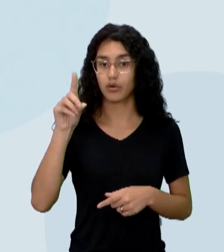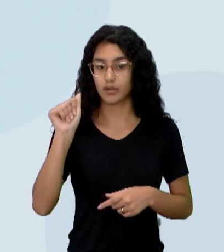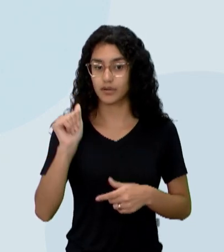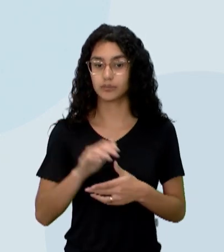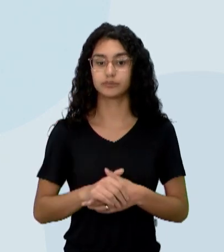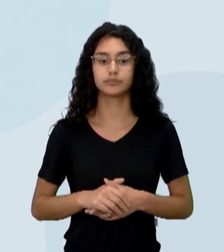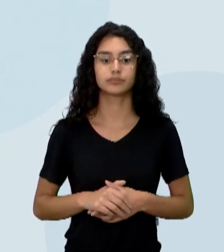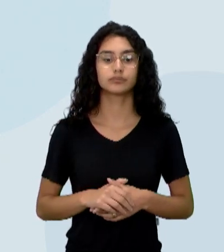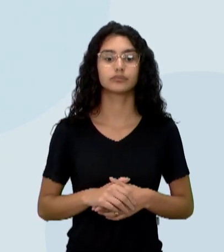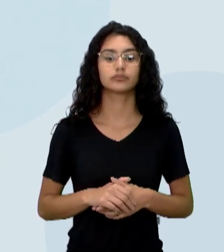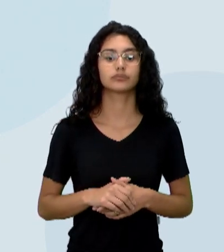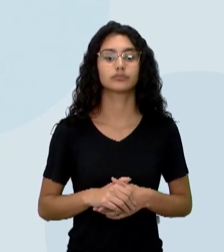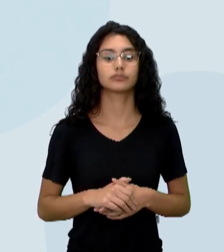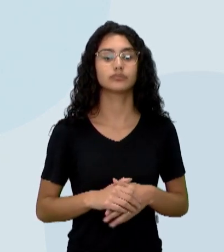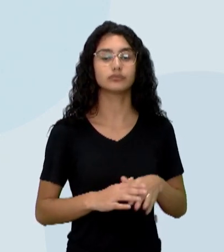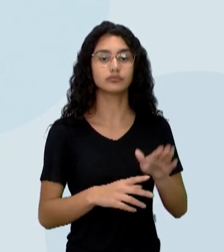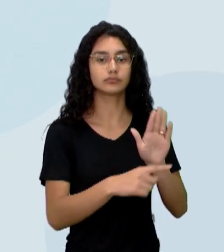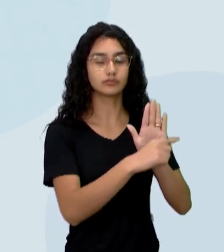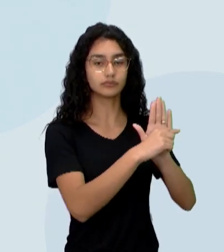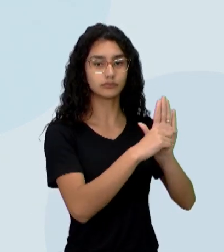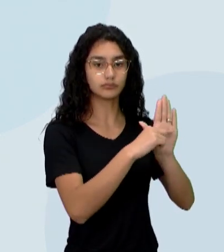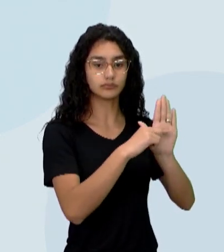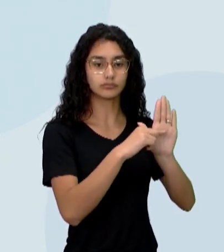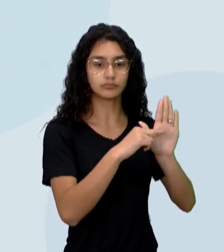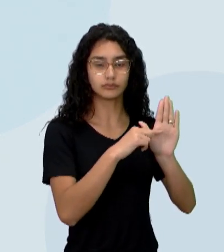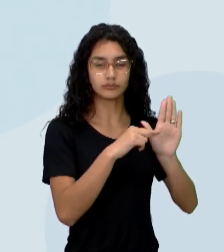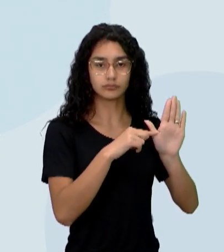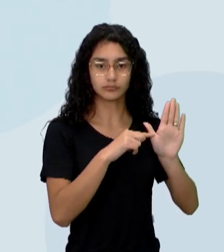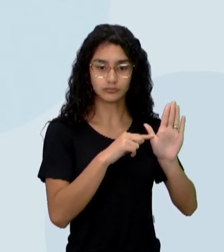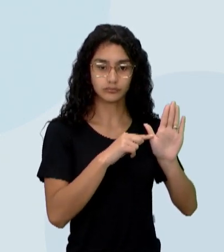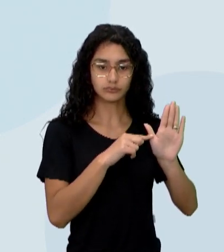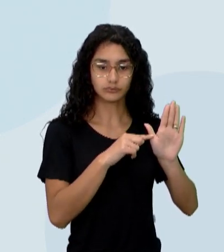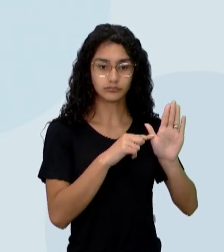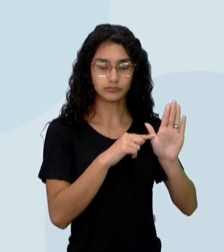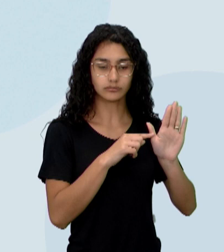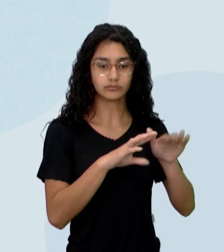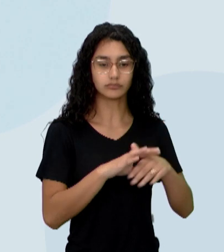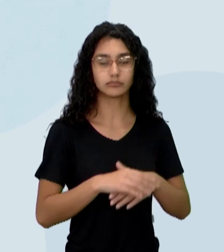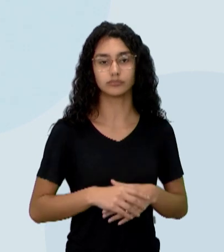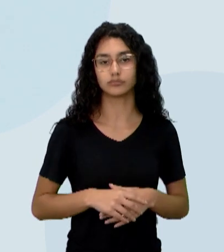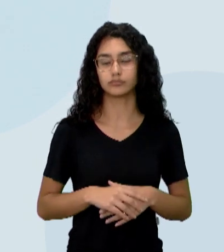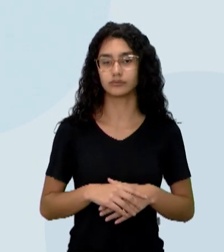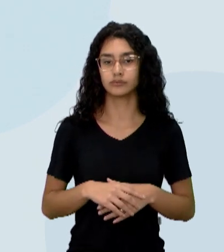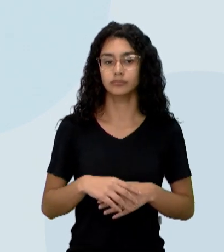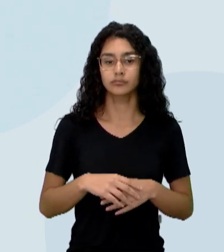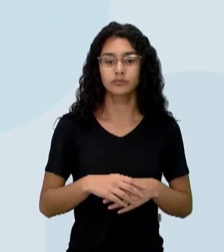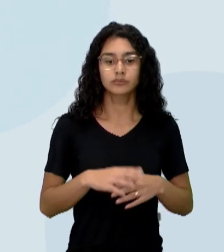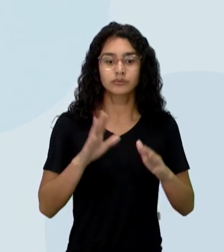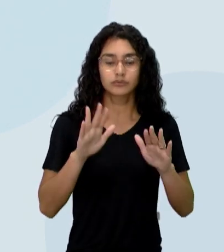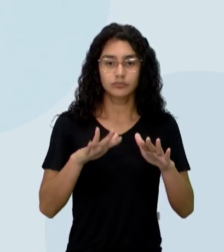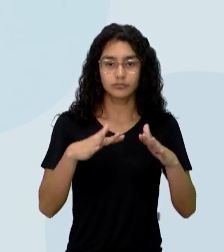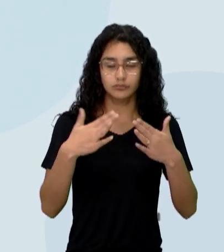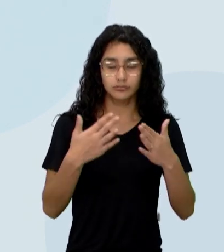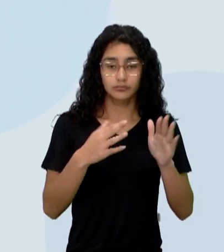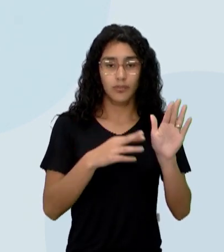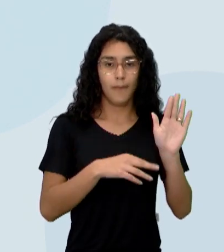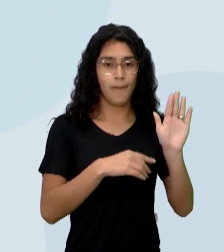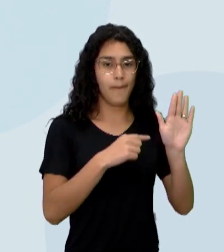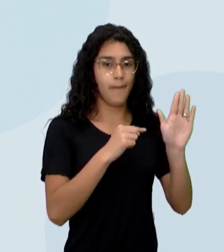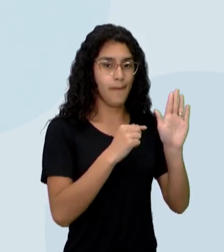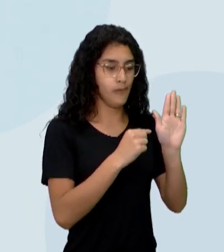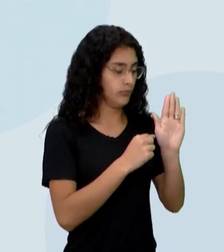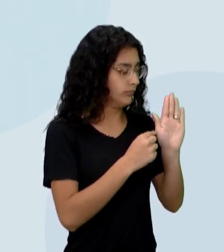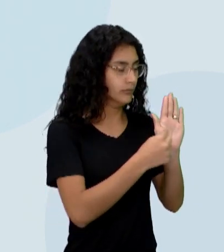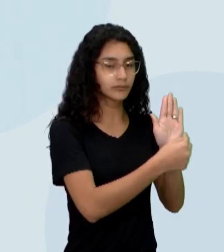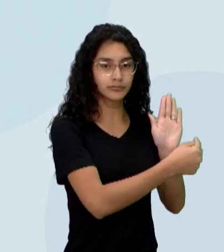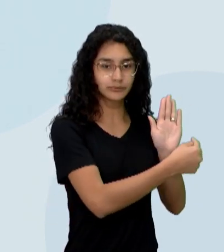corda, ó. Passa pelo meio da circunferência, não necessariamente pela origem, né? Mas ela repousa aqui em 2 pontos